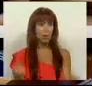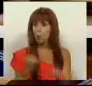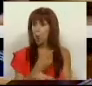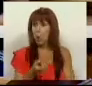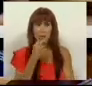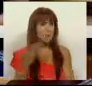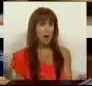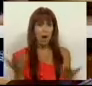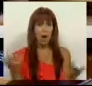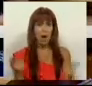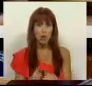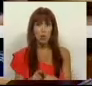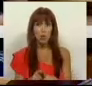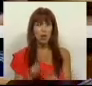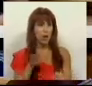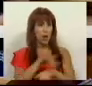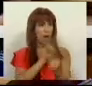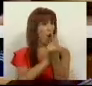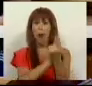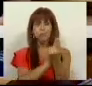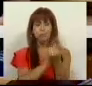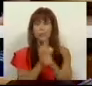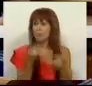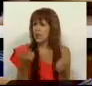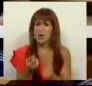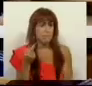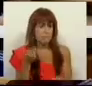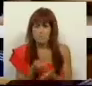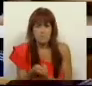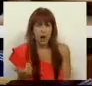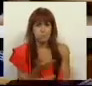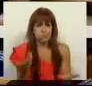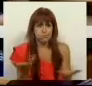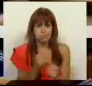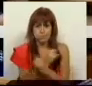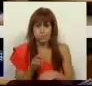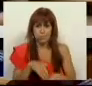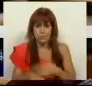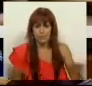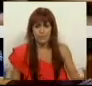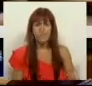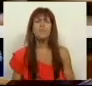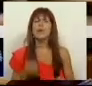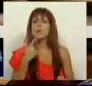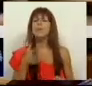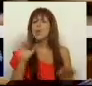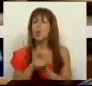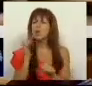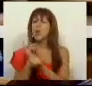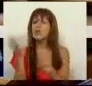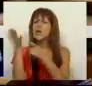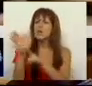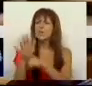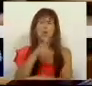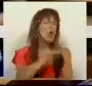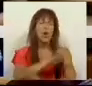comprar remédios e de aceder a consultas porque já não têm capacidade económica para o fazer. E teria muitos outros exemplos